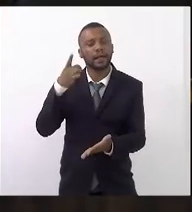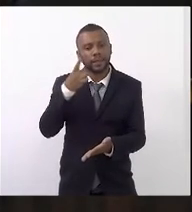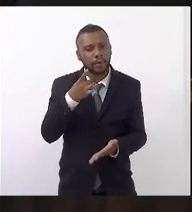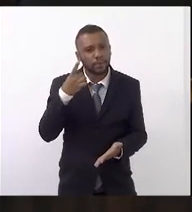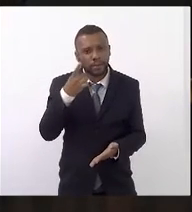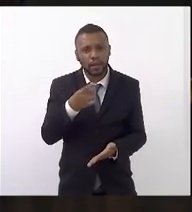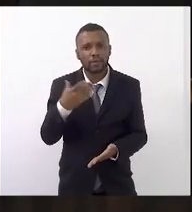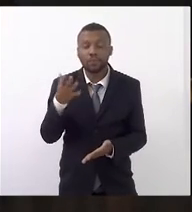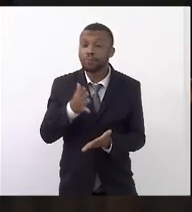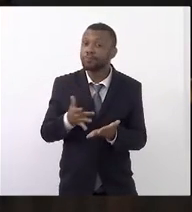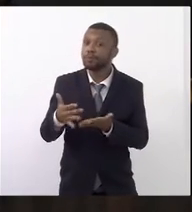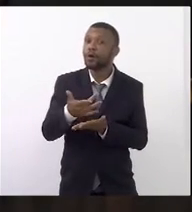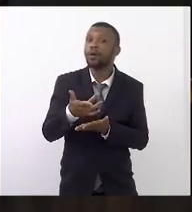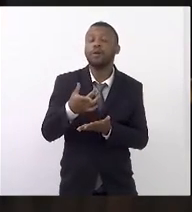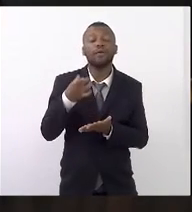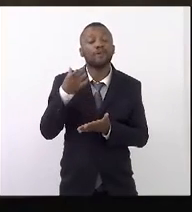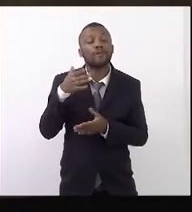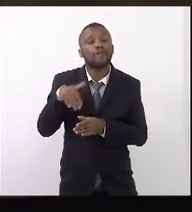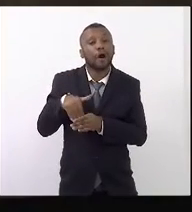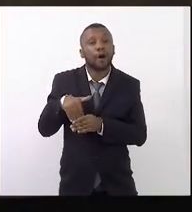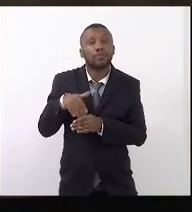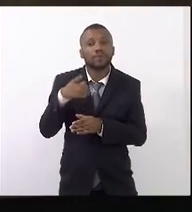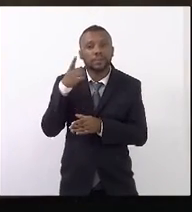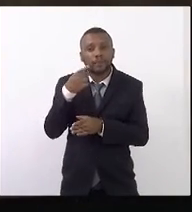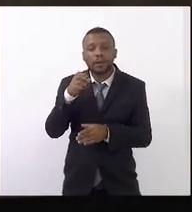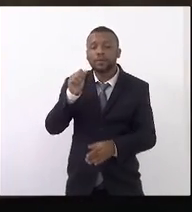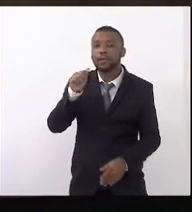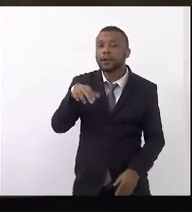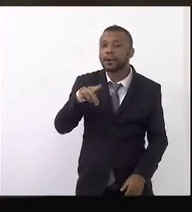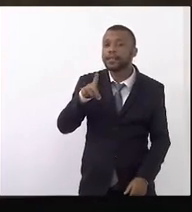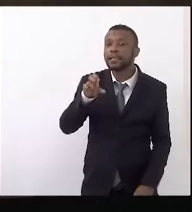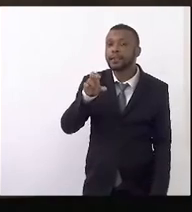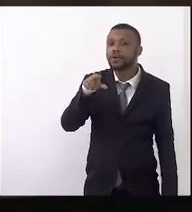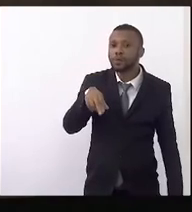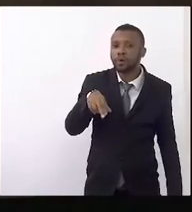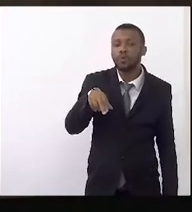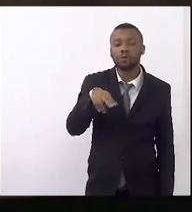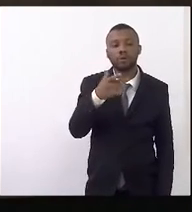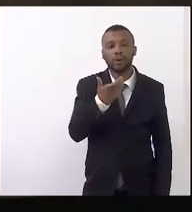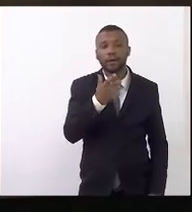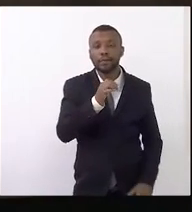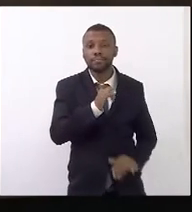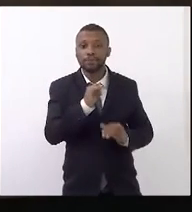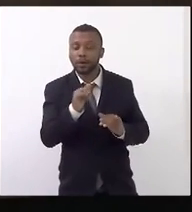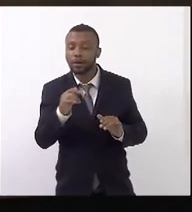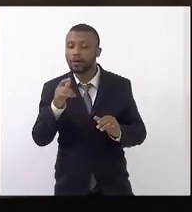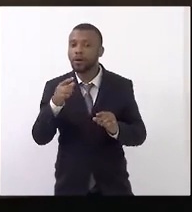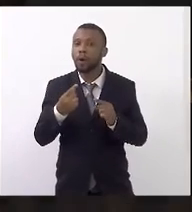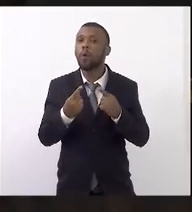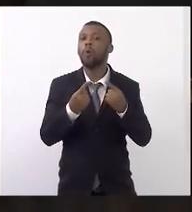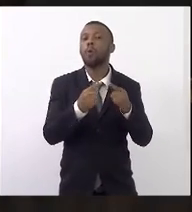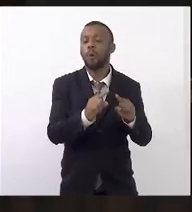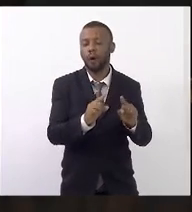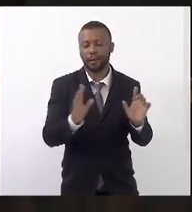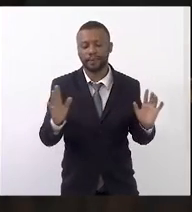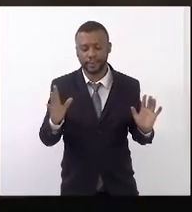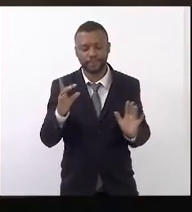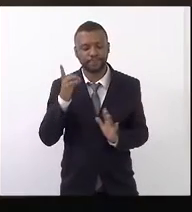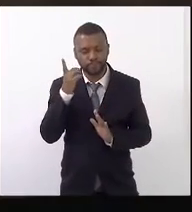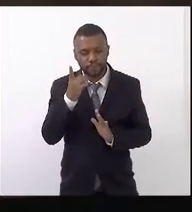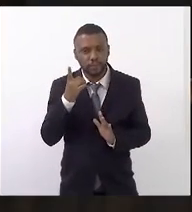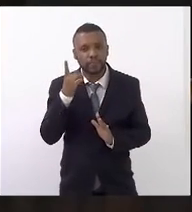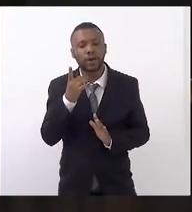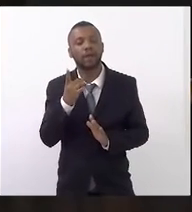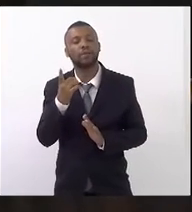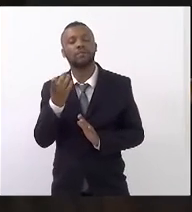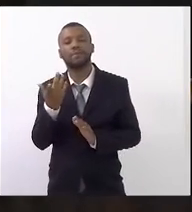colher os votos. Deputado Anderson Moraes. Boa tarde, presidente. Só para consignar meu voto contrário ao projeto, por gentileza. Deputado. Obrigado. Deputado,